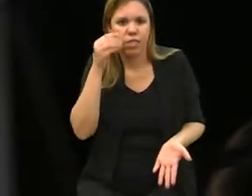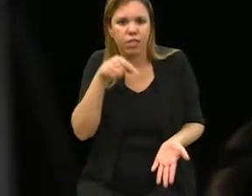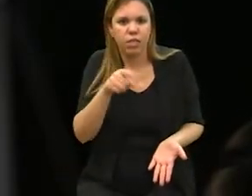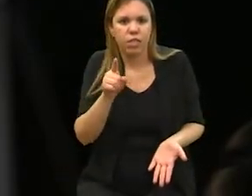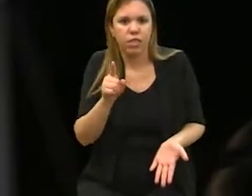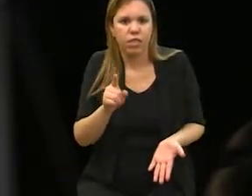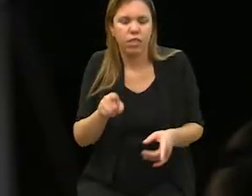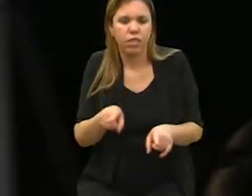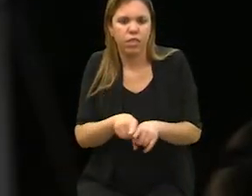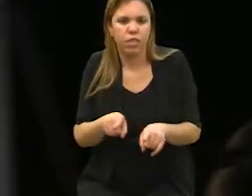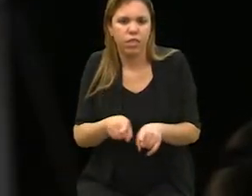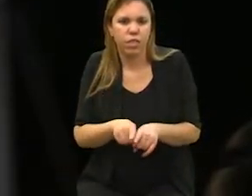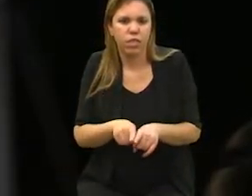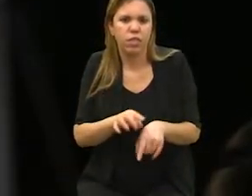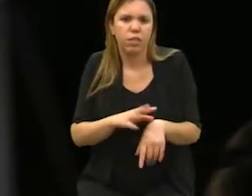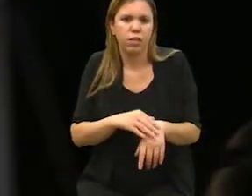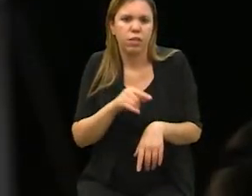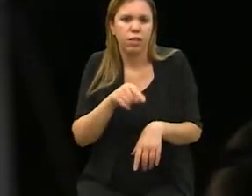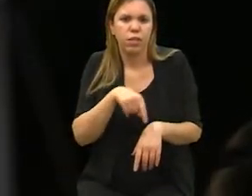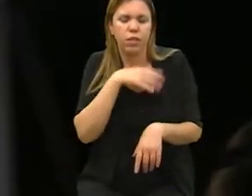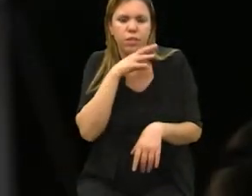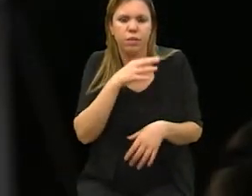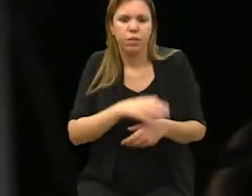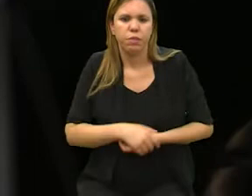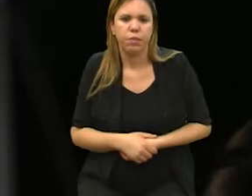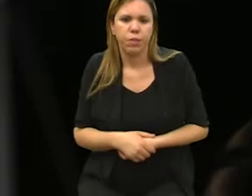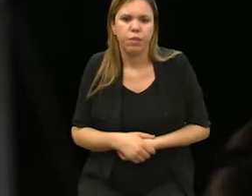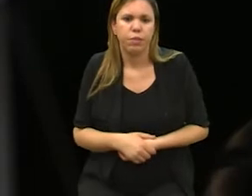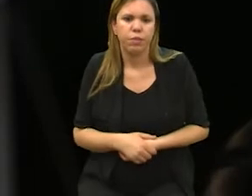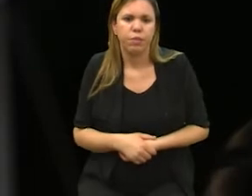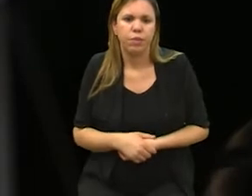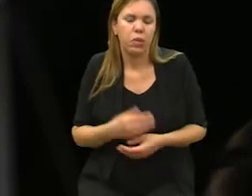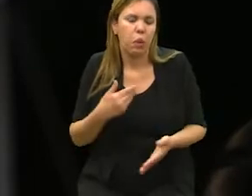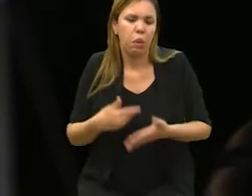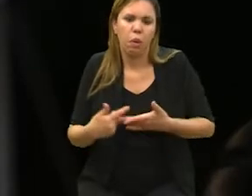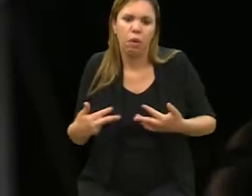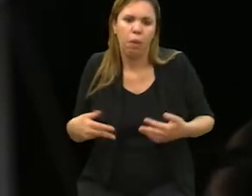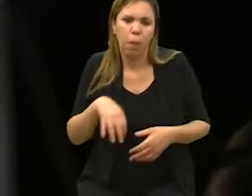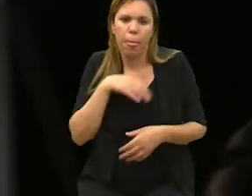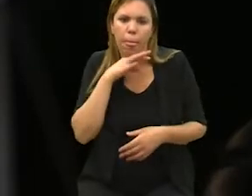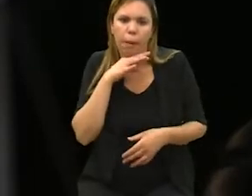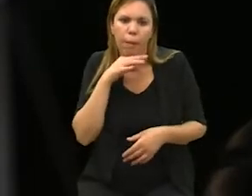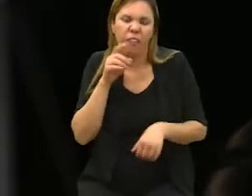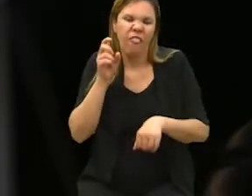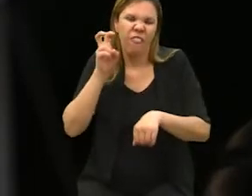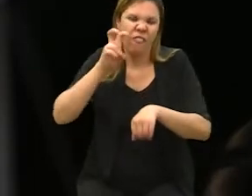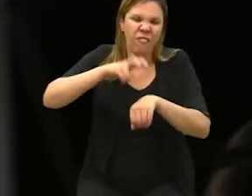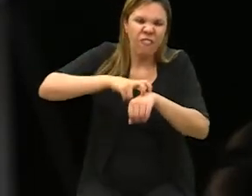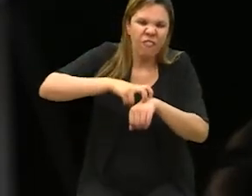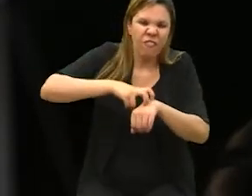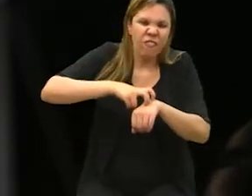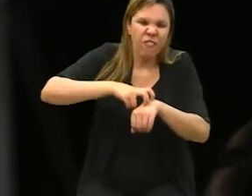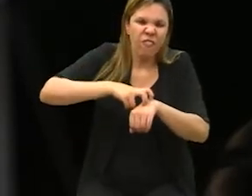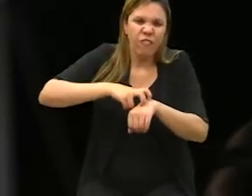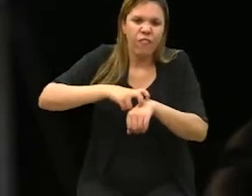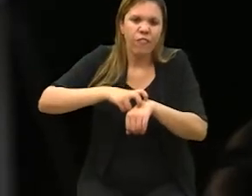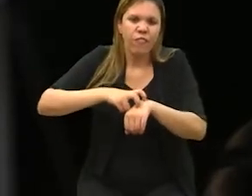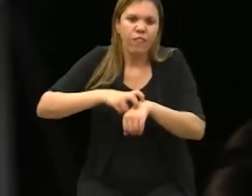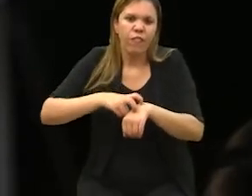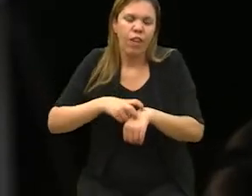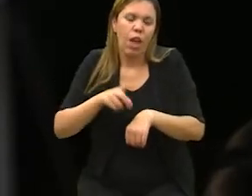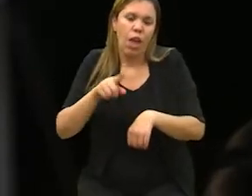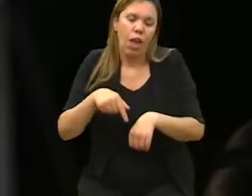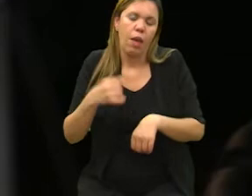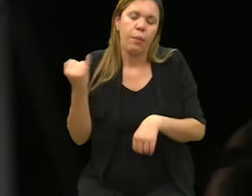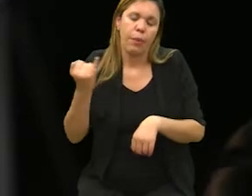tentar, mas você provavelmente também possa ser ferido por esse animal, tá? Então, qualquer animal que tiver sido picado por uma